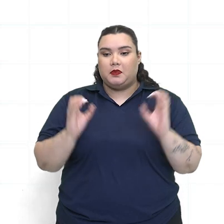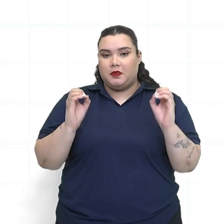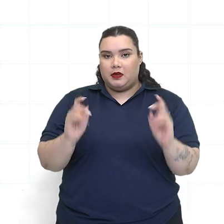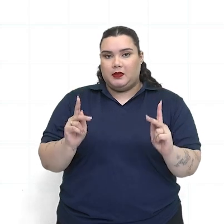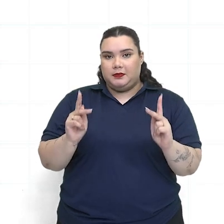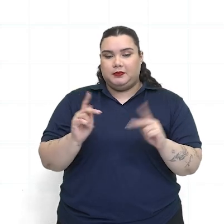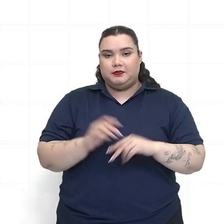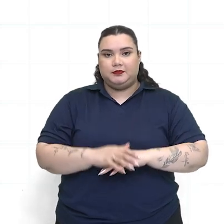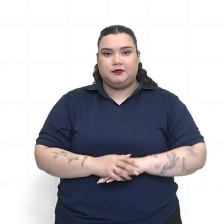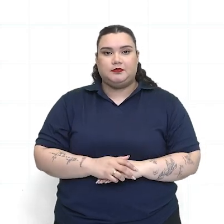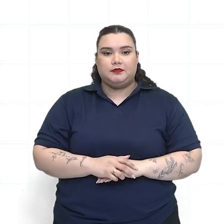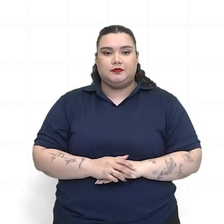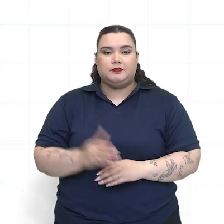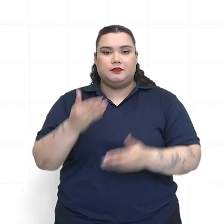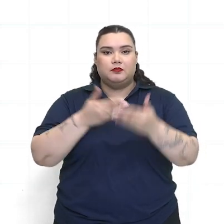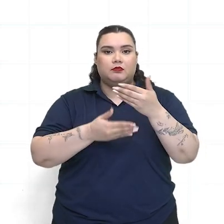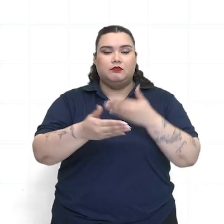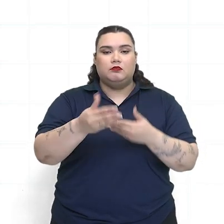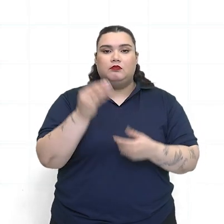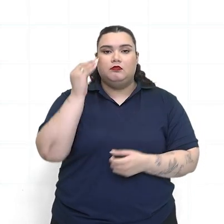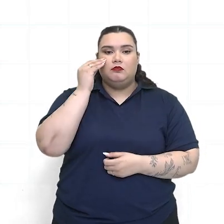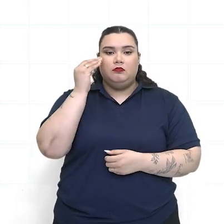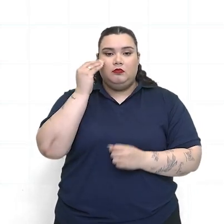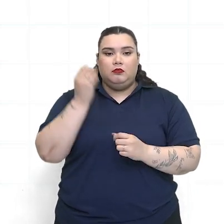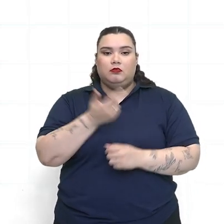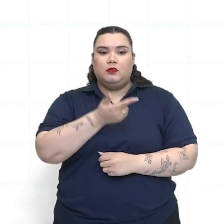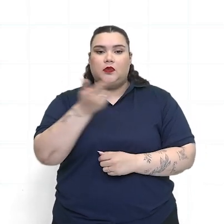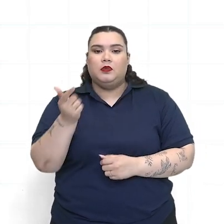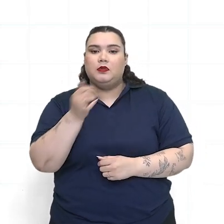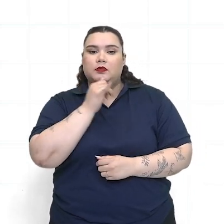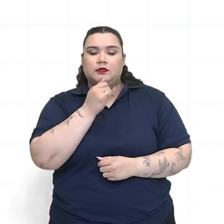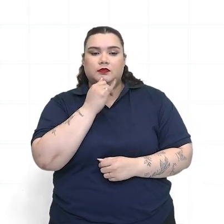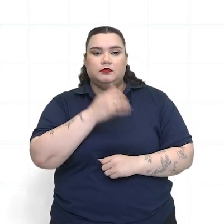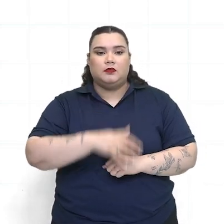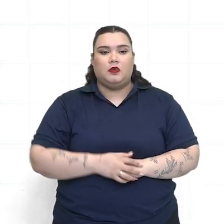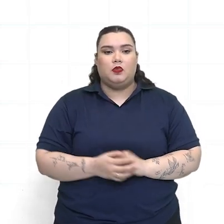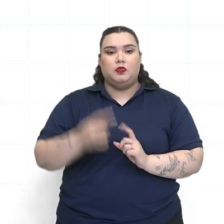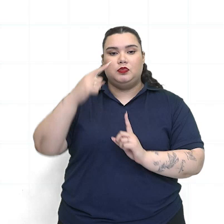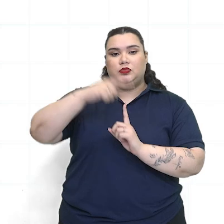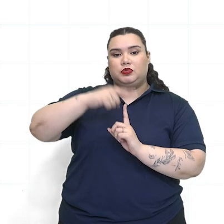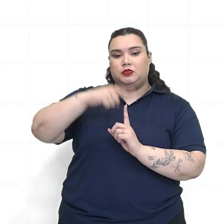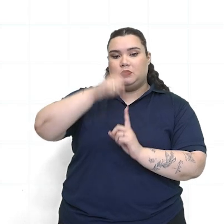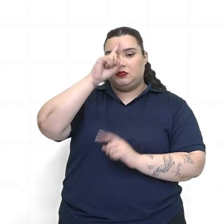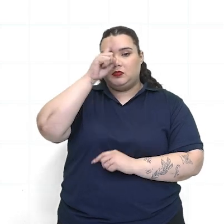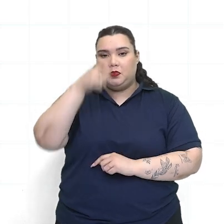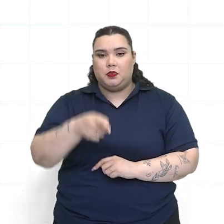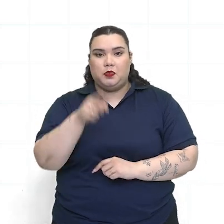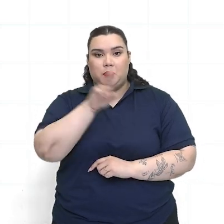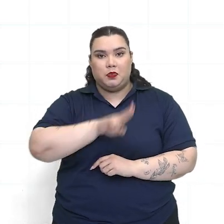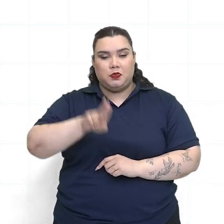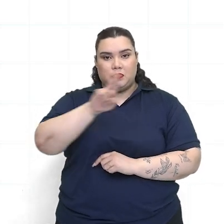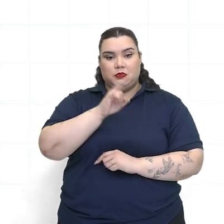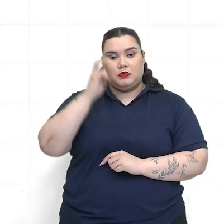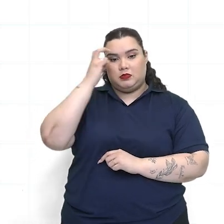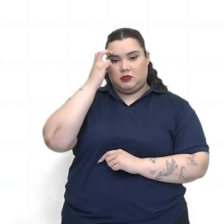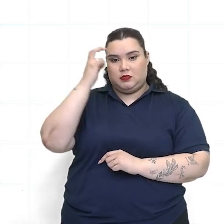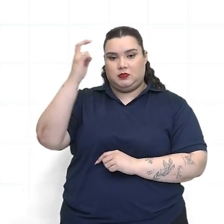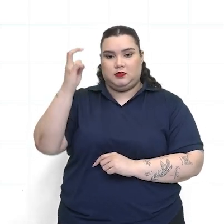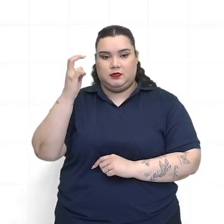ok? Agora vamos ver mais um exemplo. Olha, modo imperativo, use com